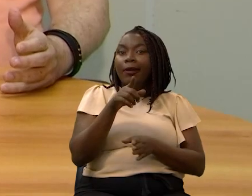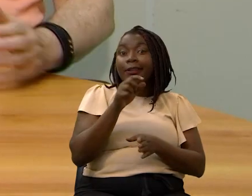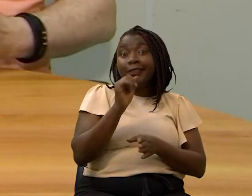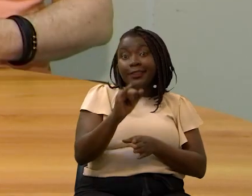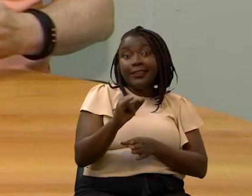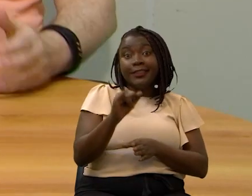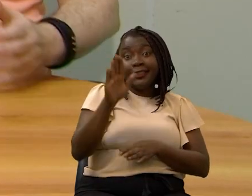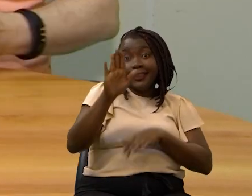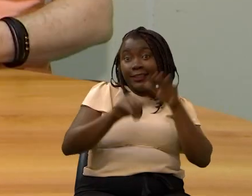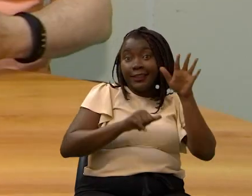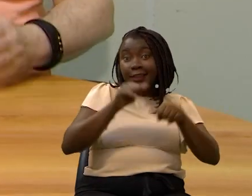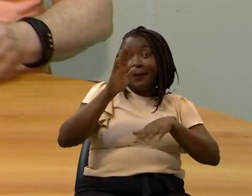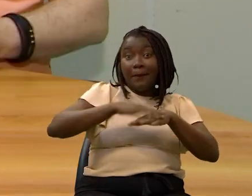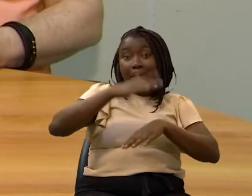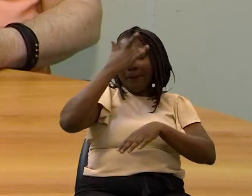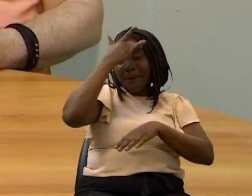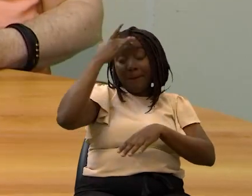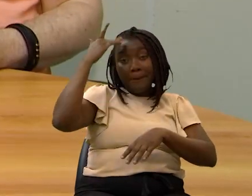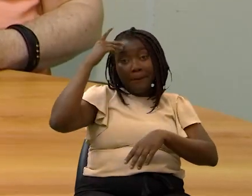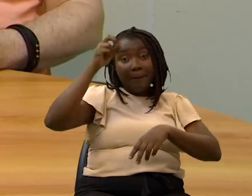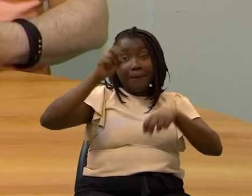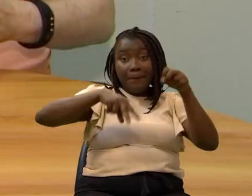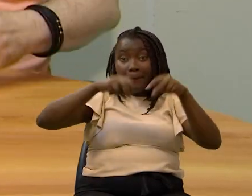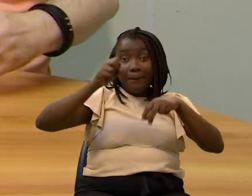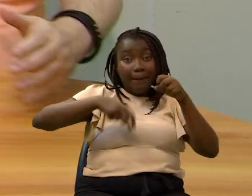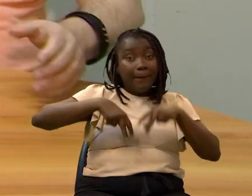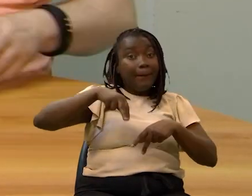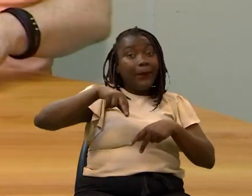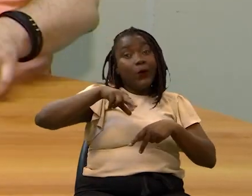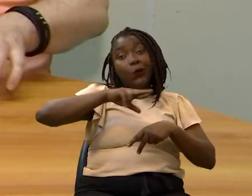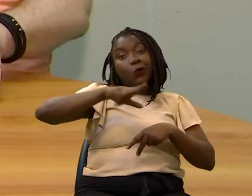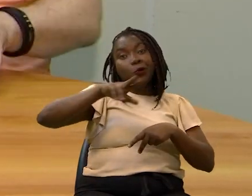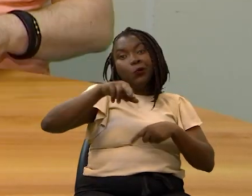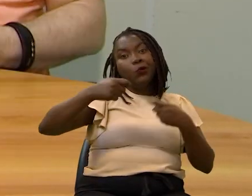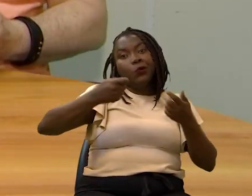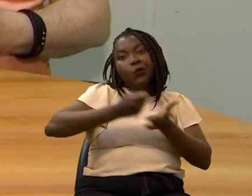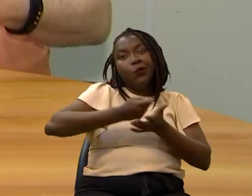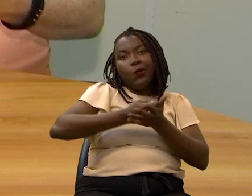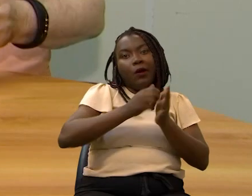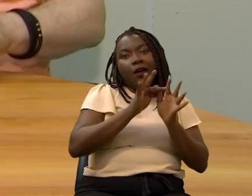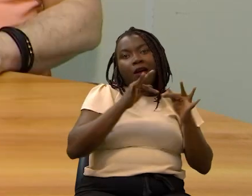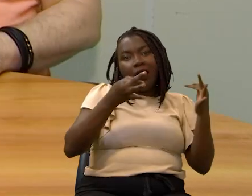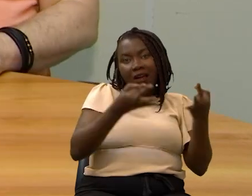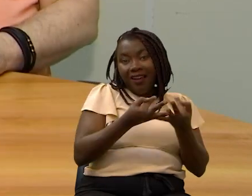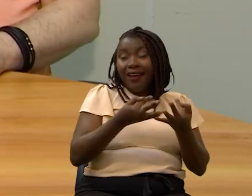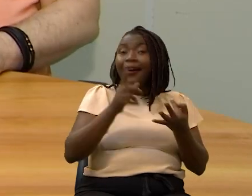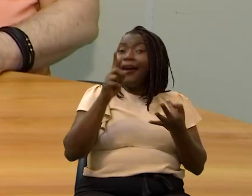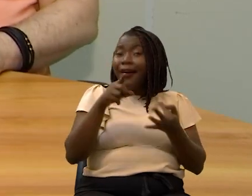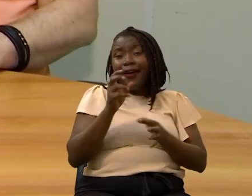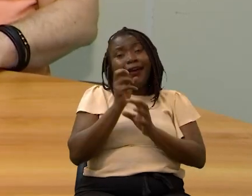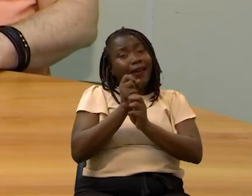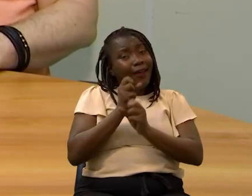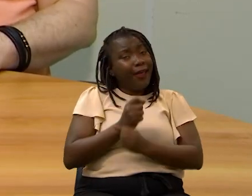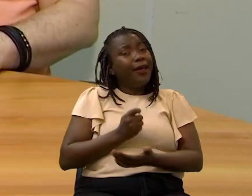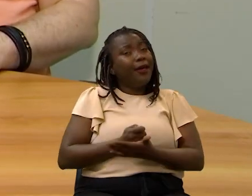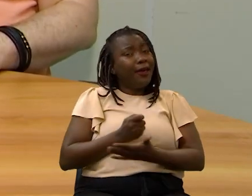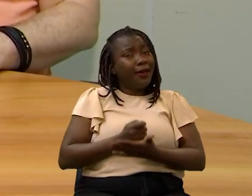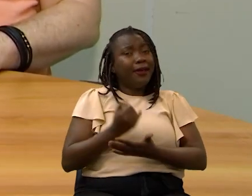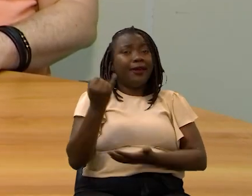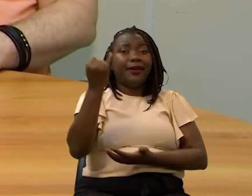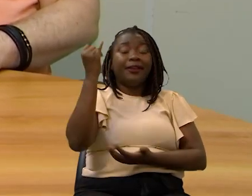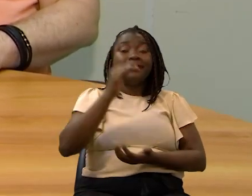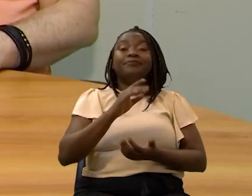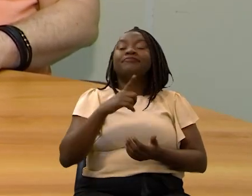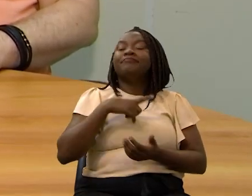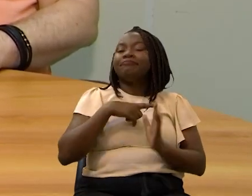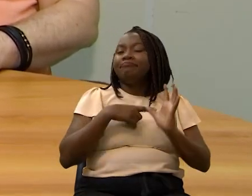a aglutinar mais pessoas, somar mais pessoas nessa viagem, que não seja necessariamente só um núcleo familiar, é uma conta a ser